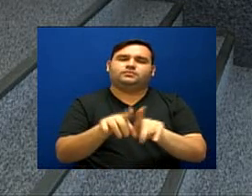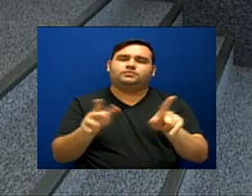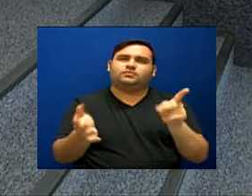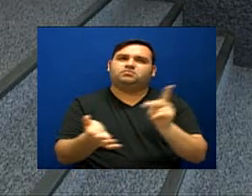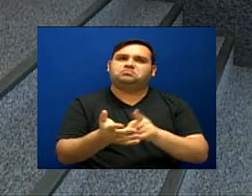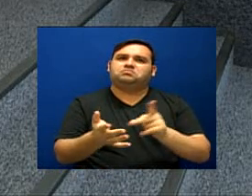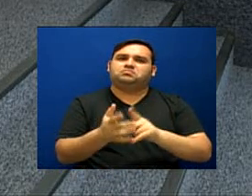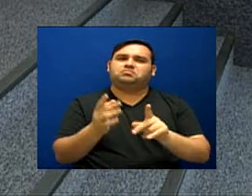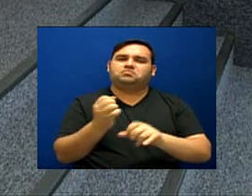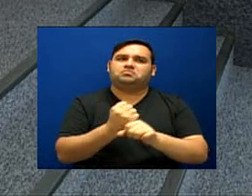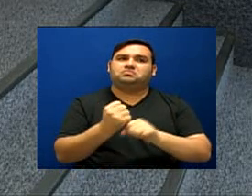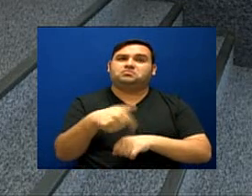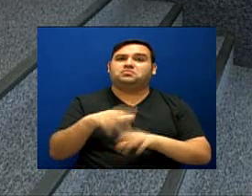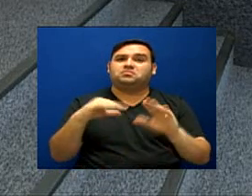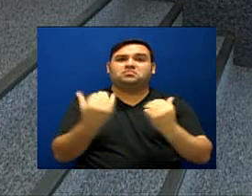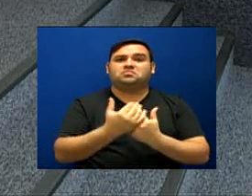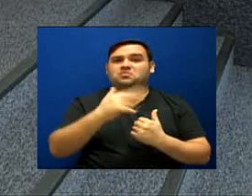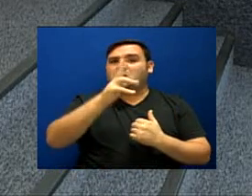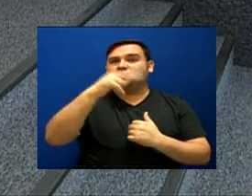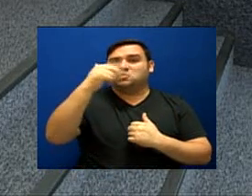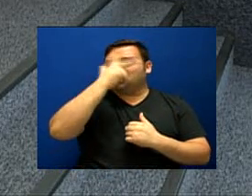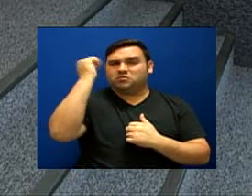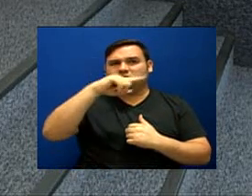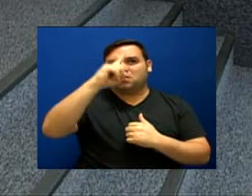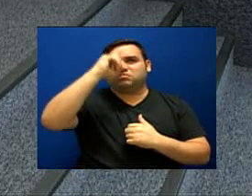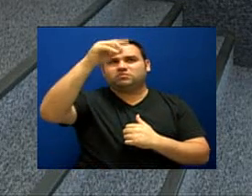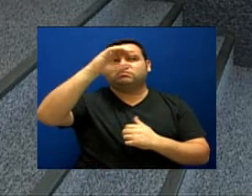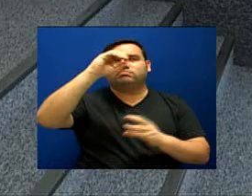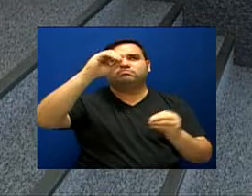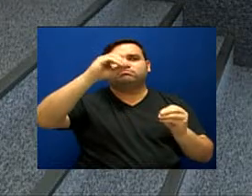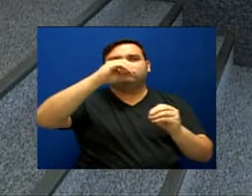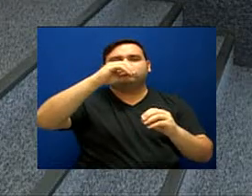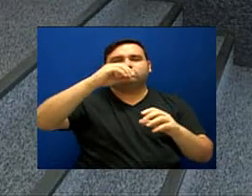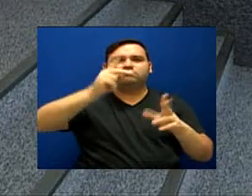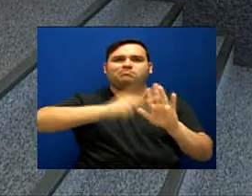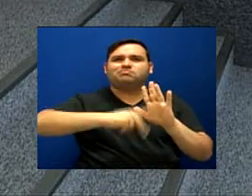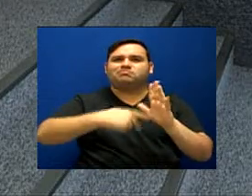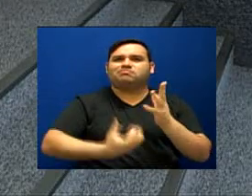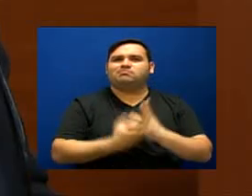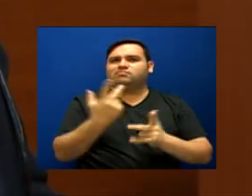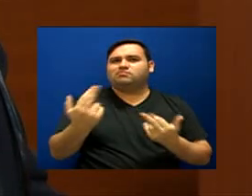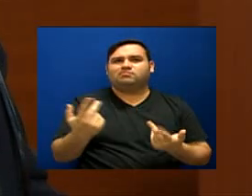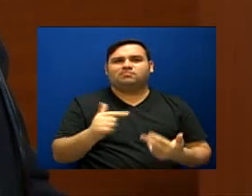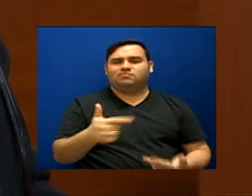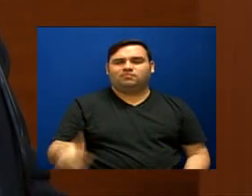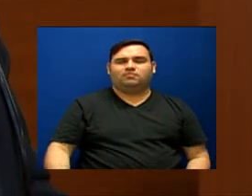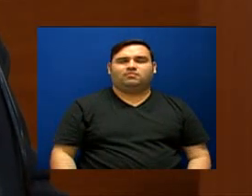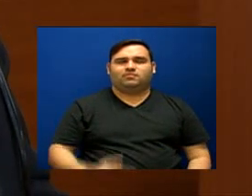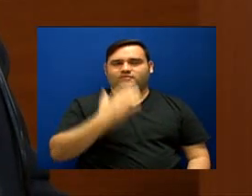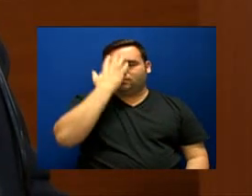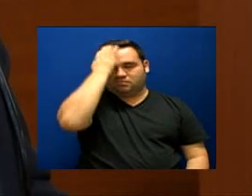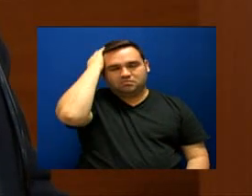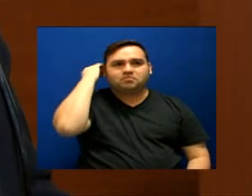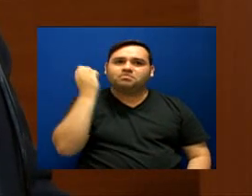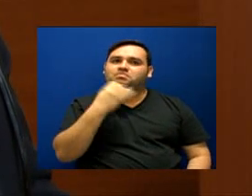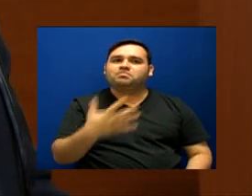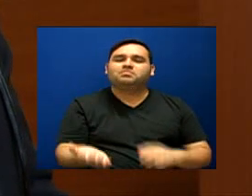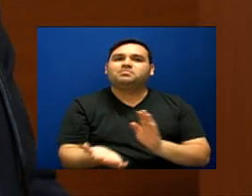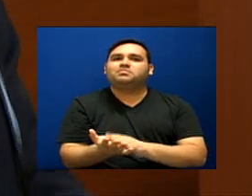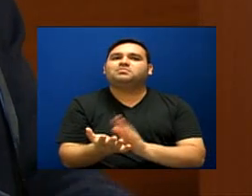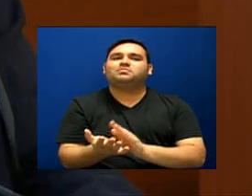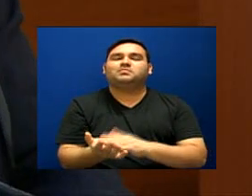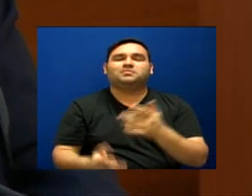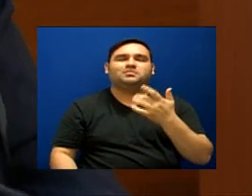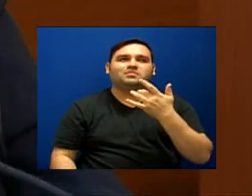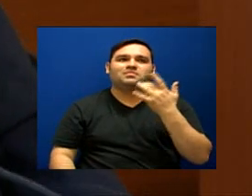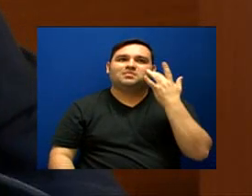tanto tempo aqui, e nunca ninguém teve essa oportunidade de fazer um projeto nesse sentido. Acho louvável. Nós